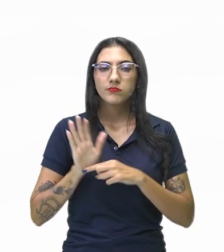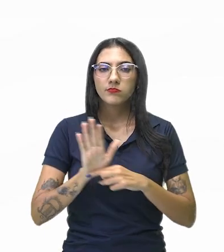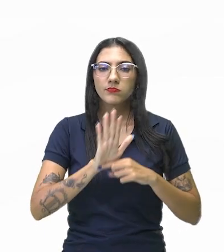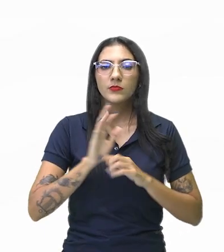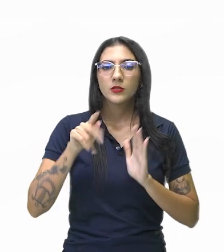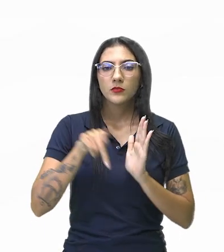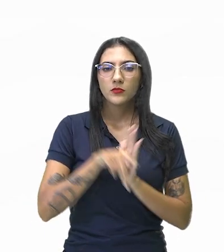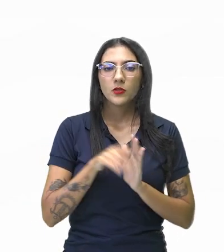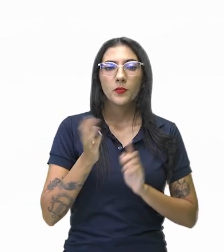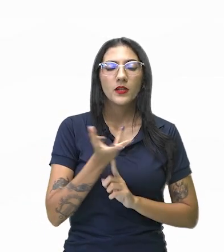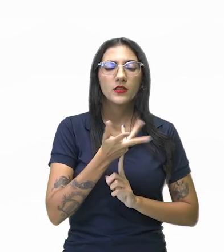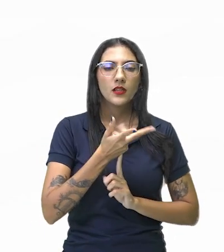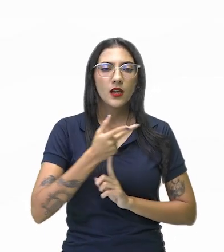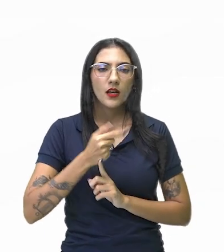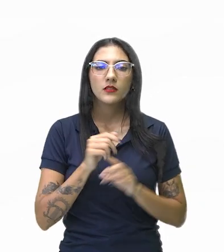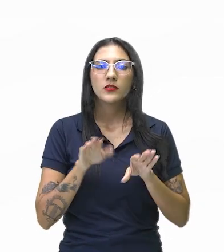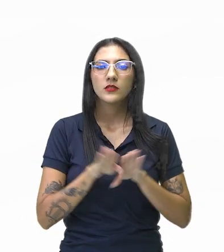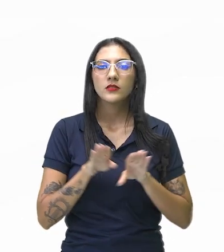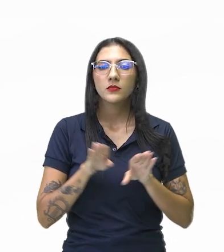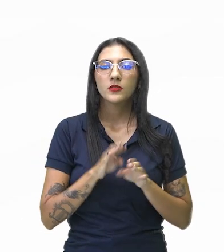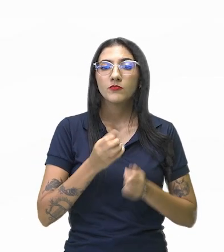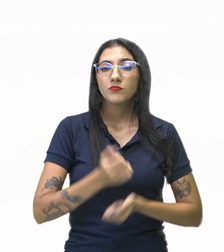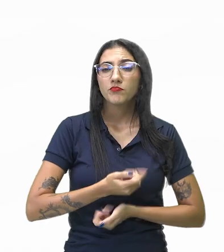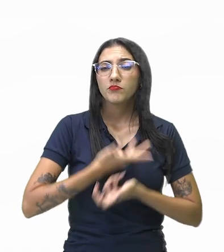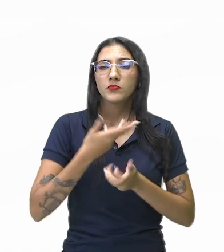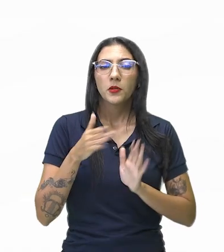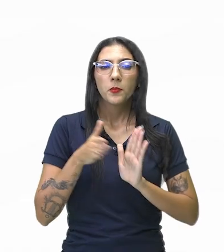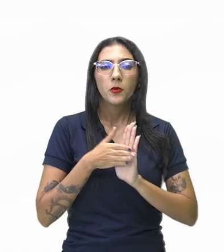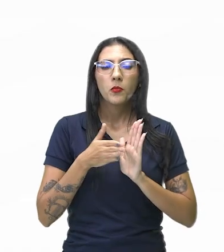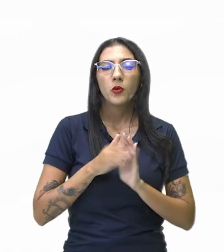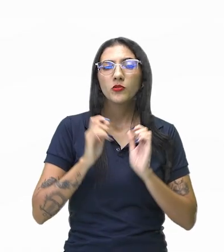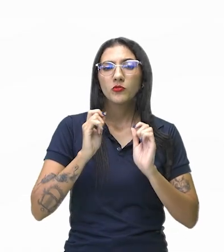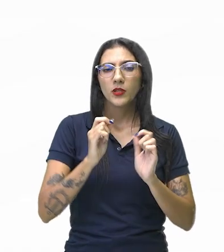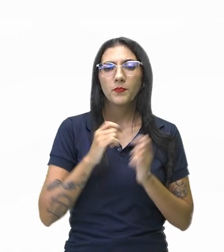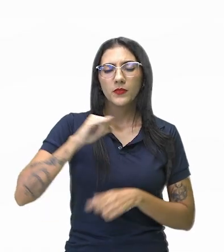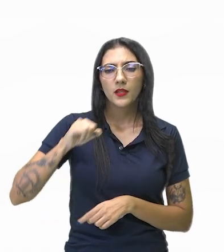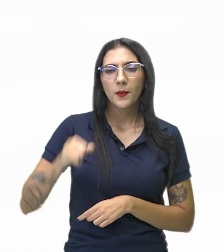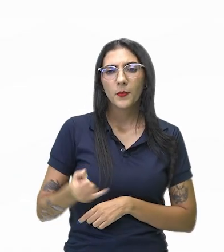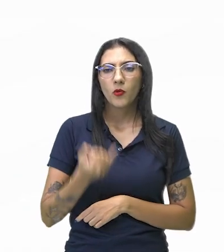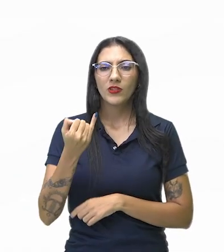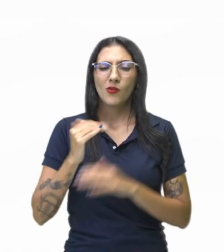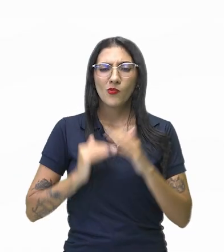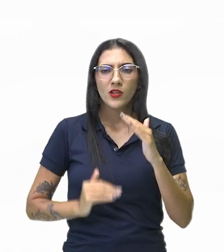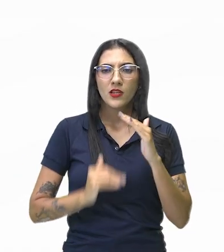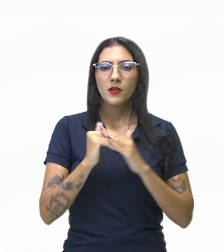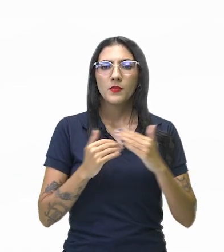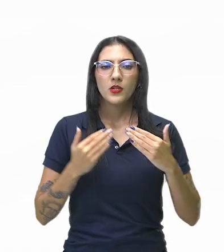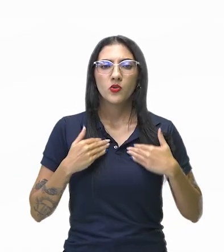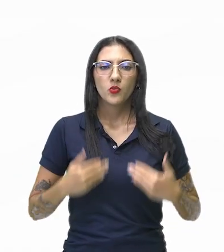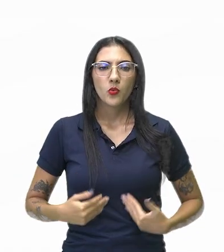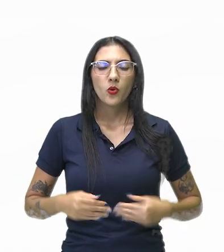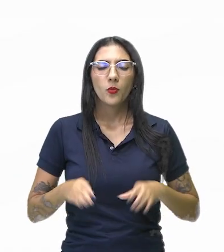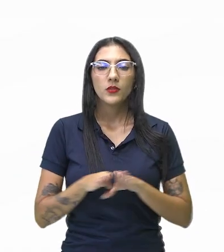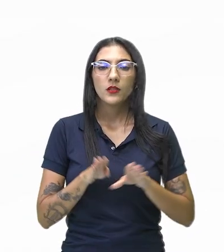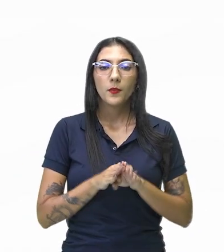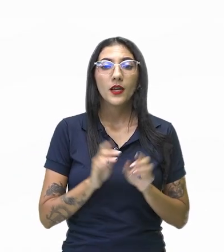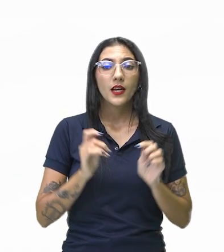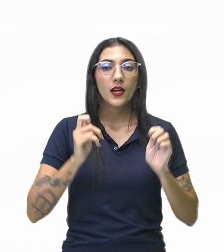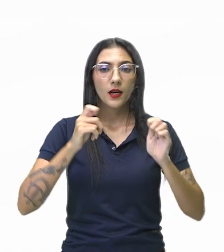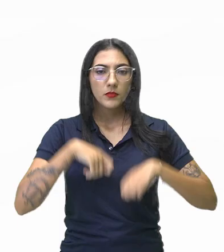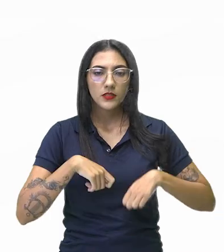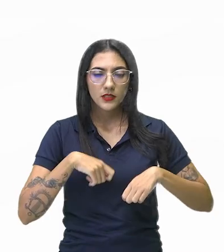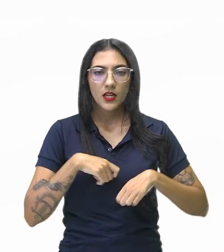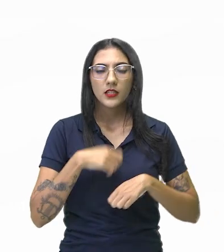tema e meio de expressão, com a proposta de explorar artisticamente os limites físicos e os